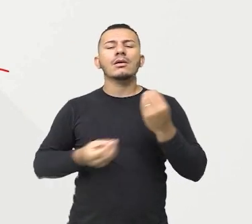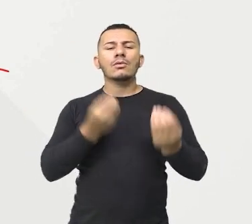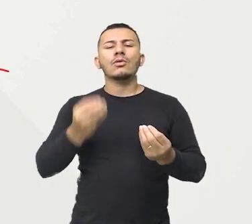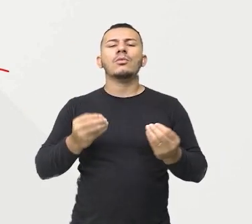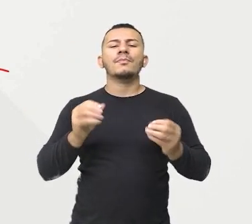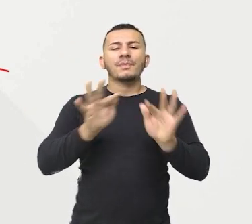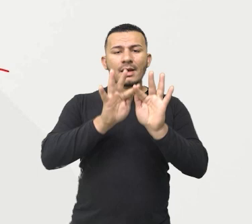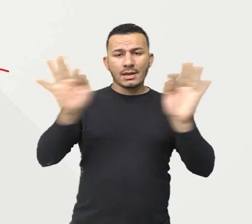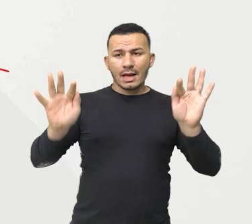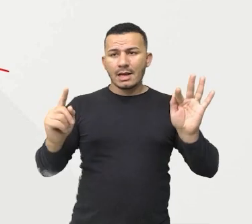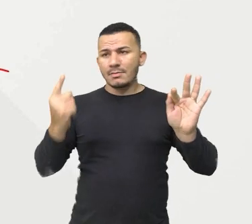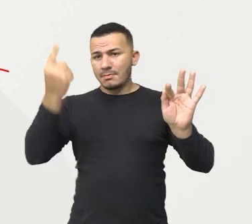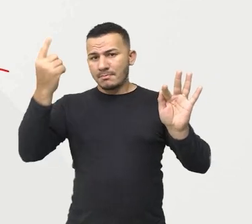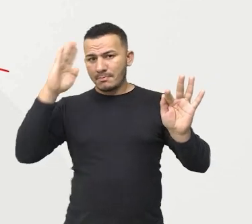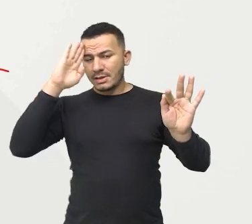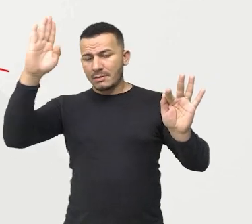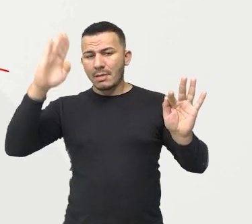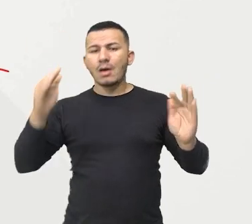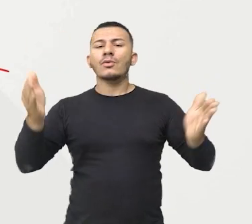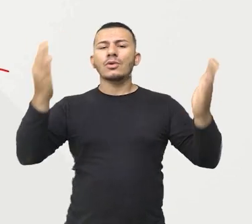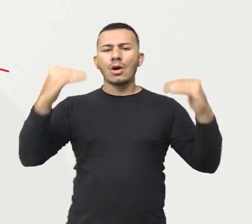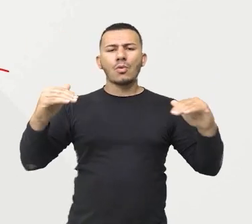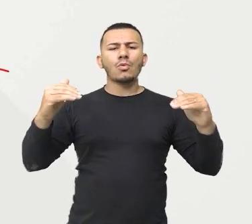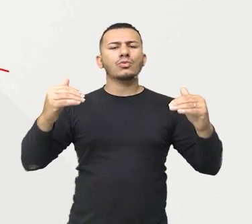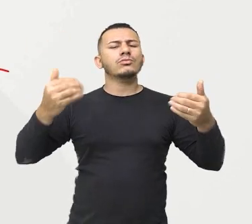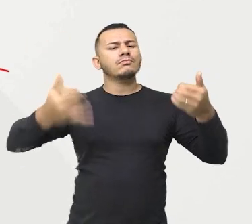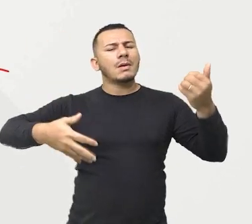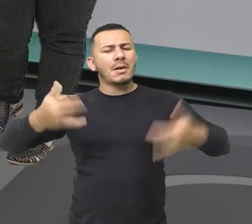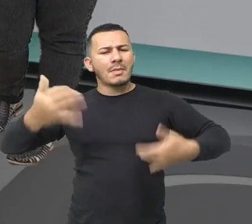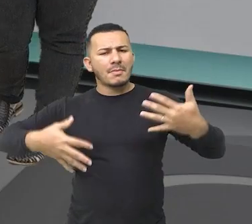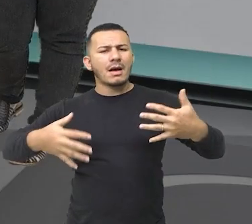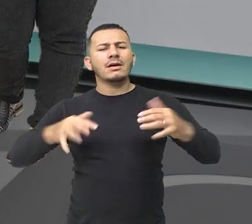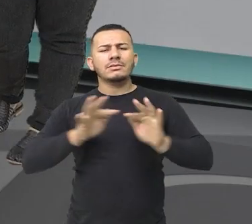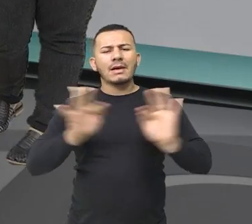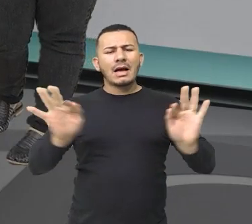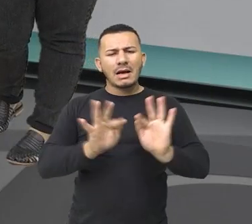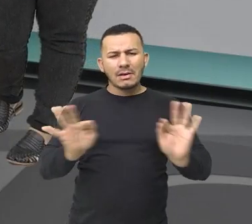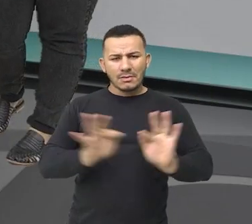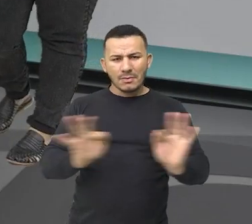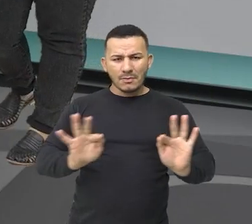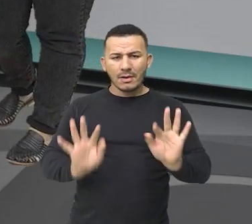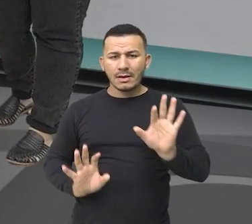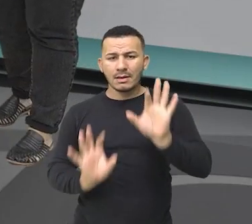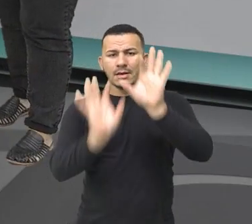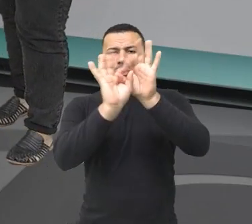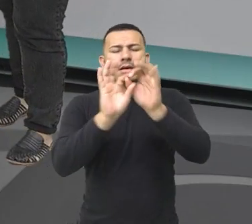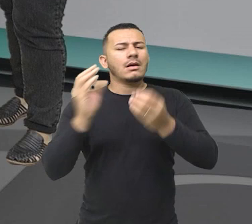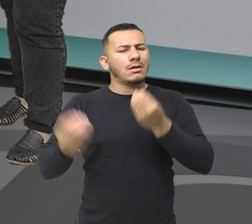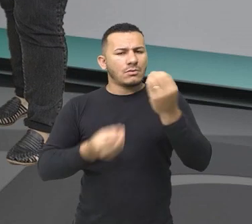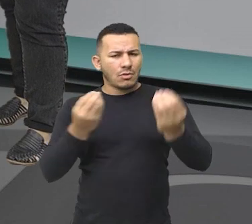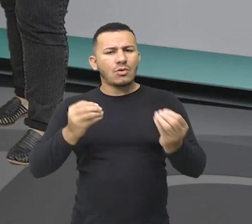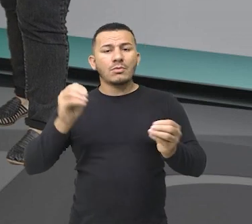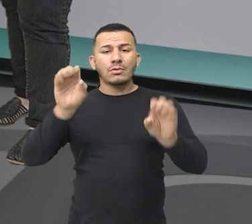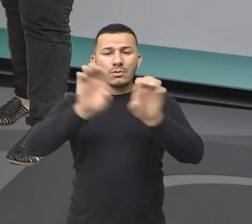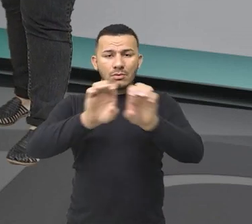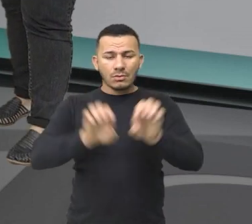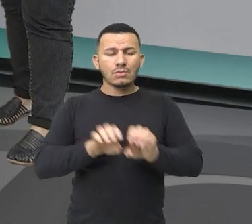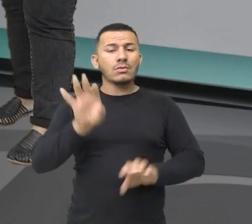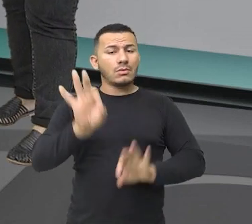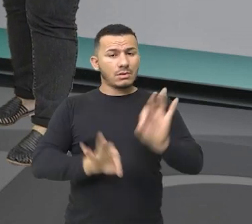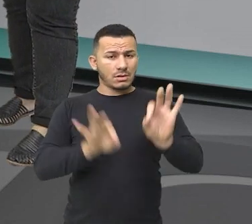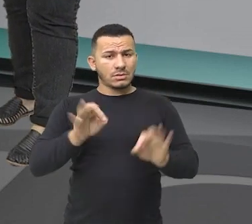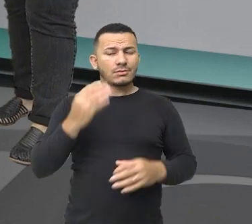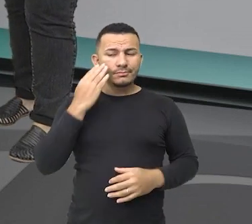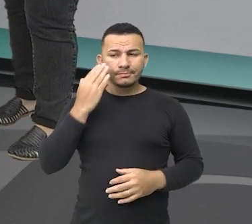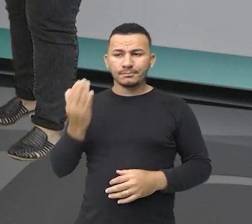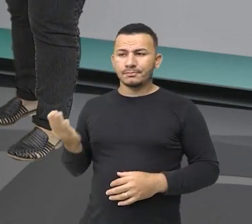e as ideias secundárias do meu parágrafo. Pode passar então a nossa tela, por favor? Olhem que como as